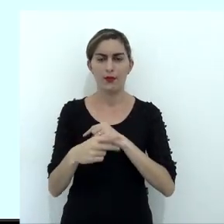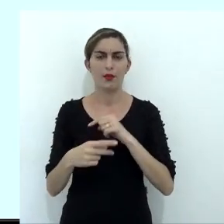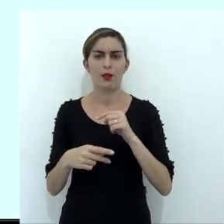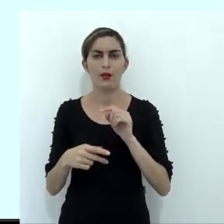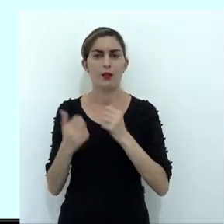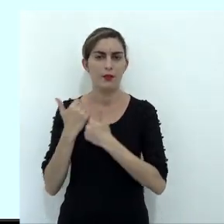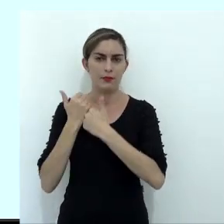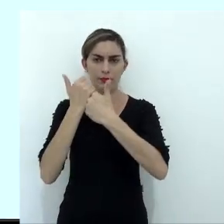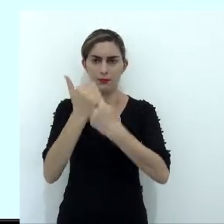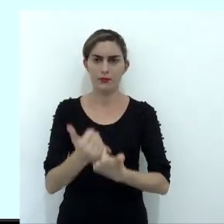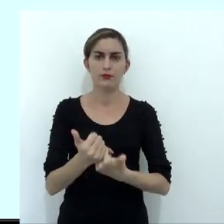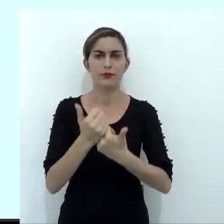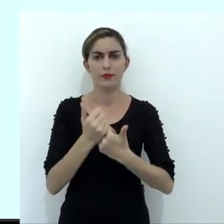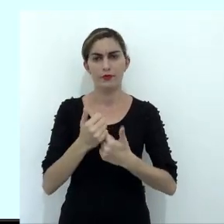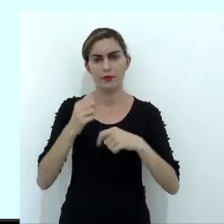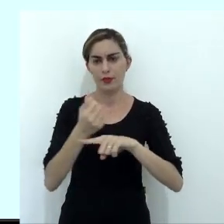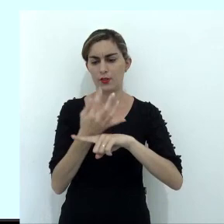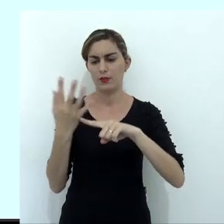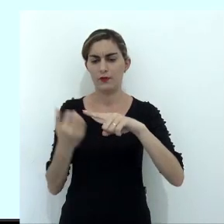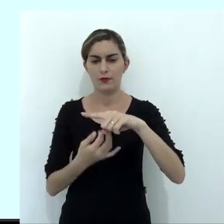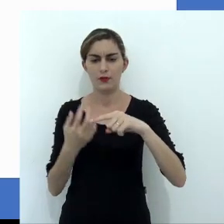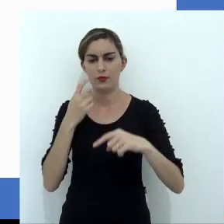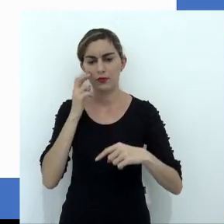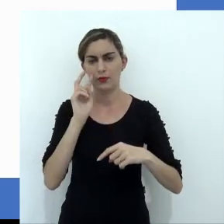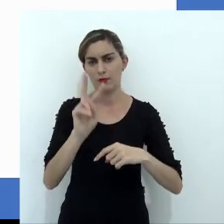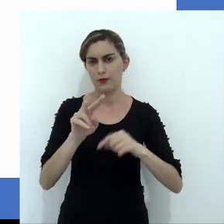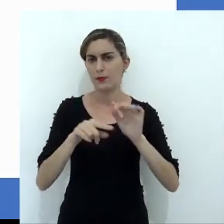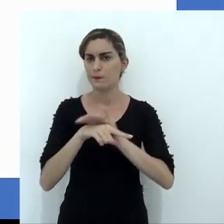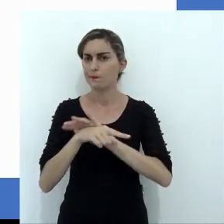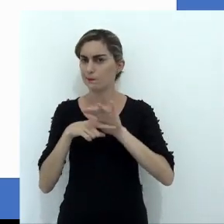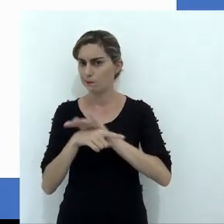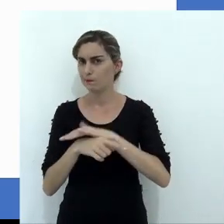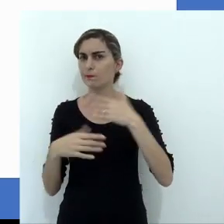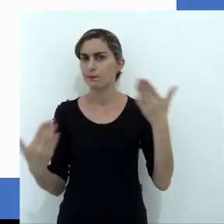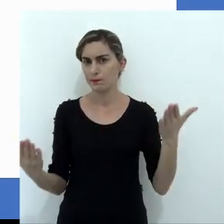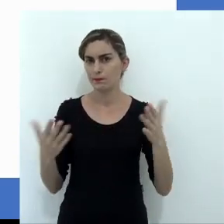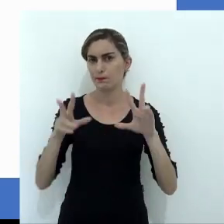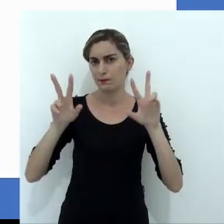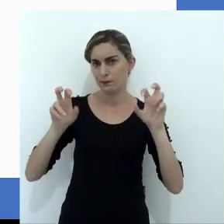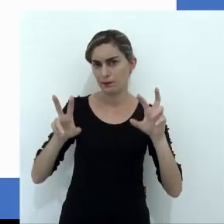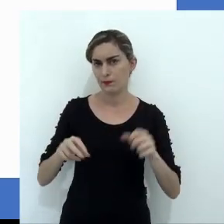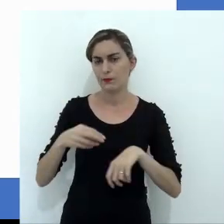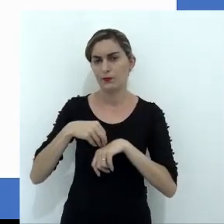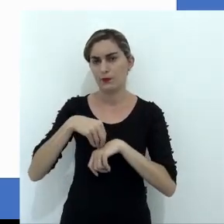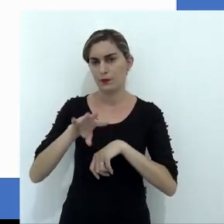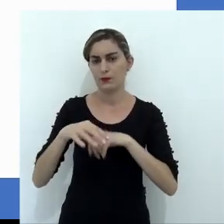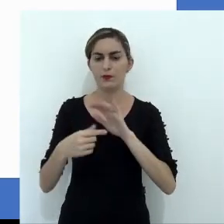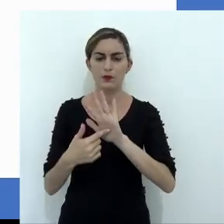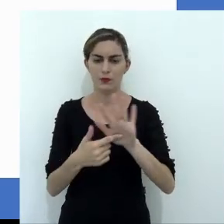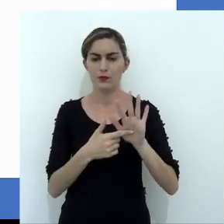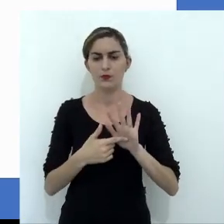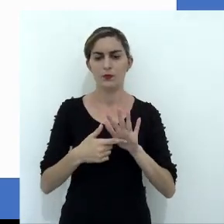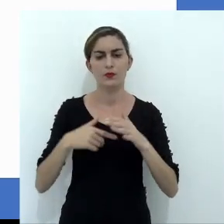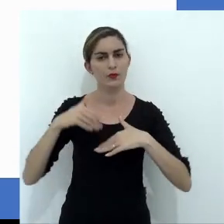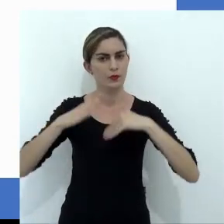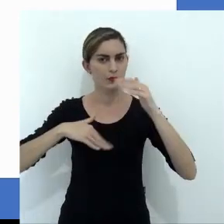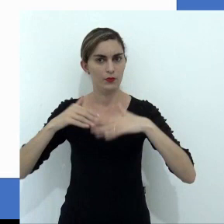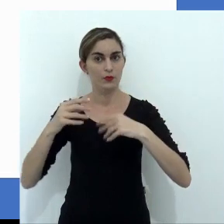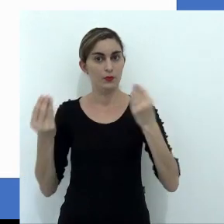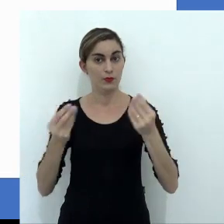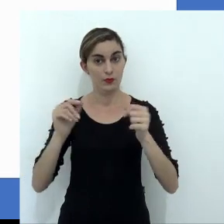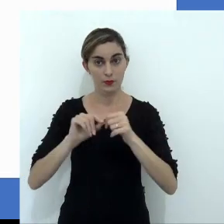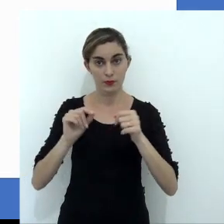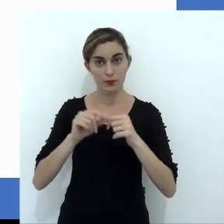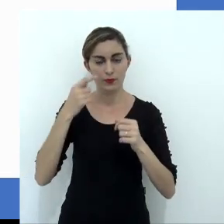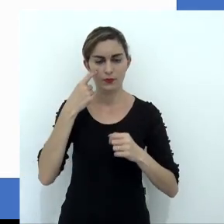é representada pela fração. Tranquilo? Vamos analisar alguns problemas para que eu mostre para vocês já na prática como se faz